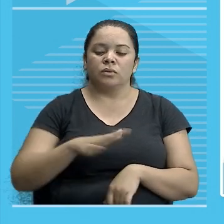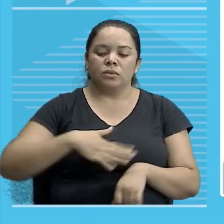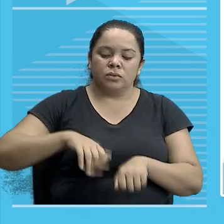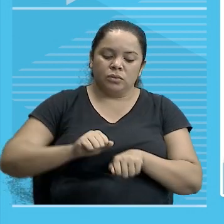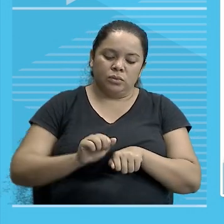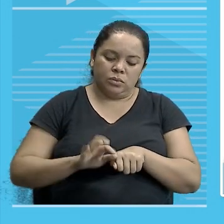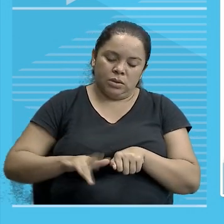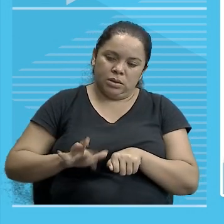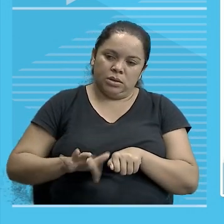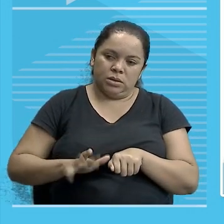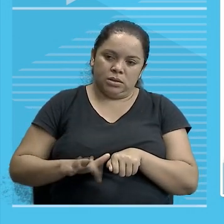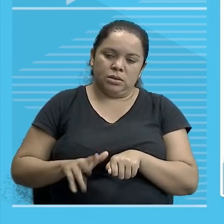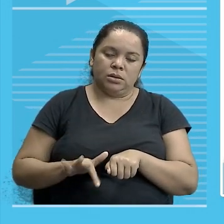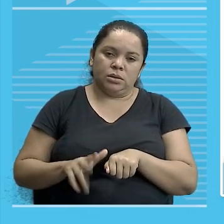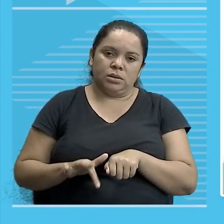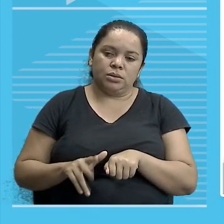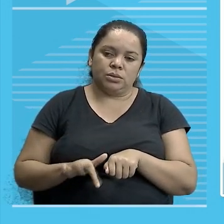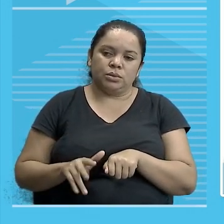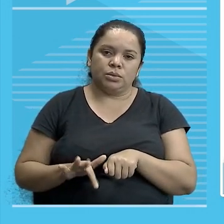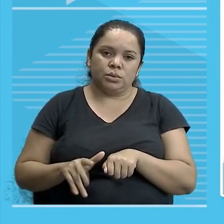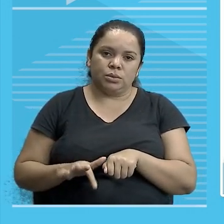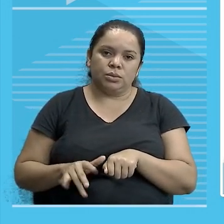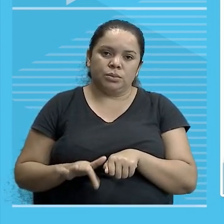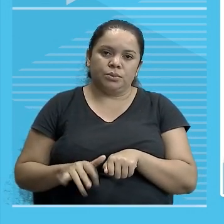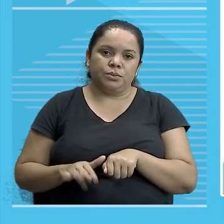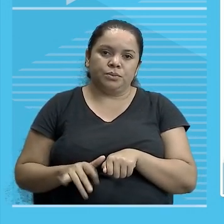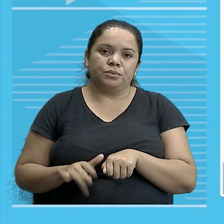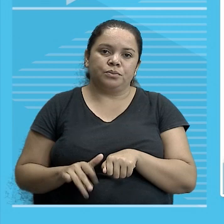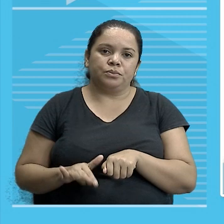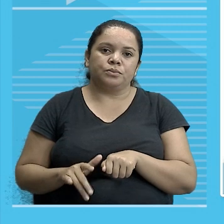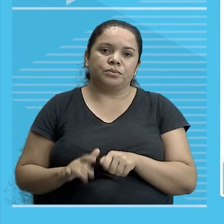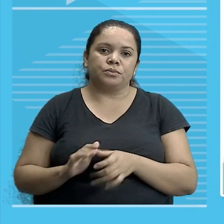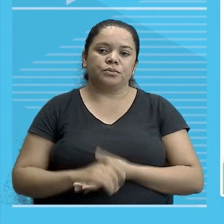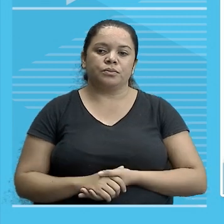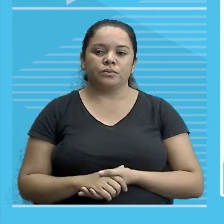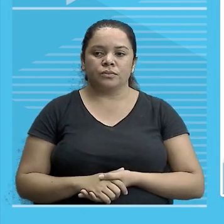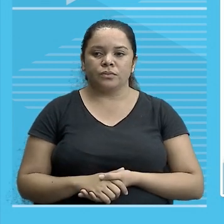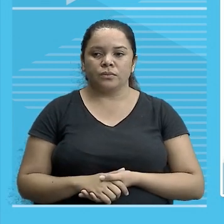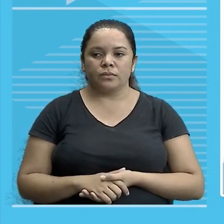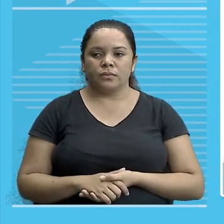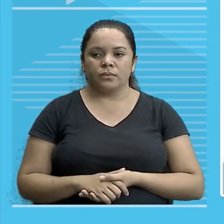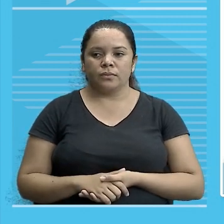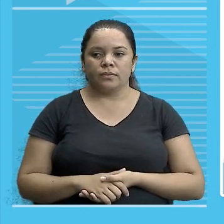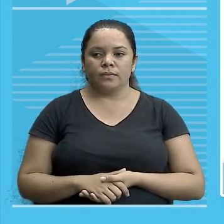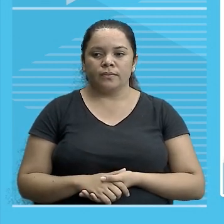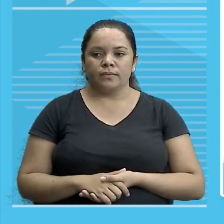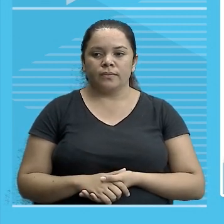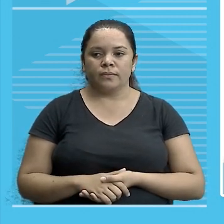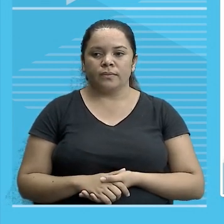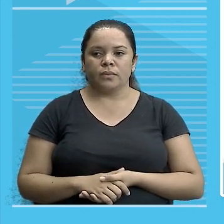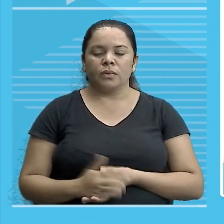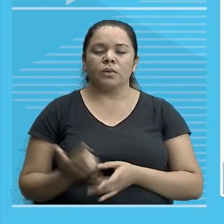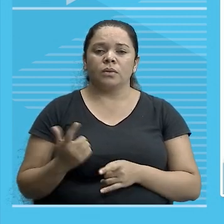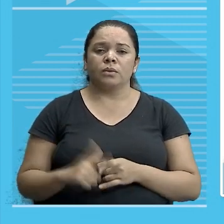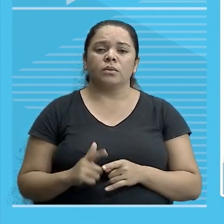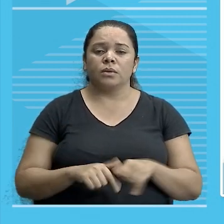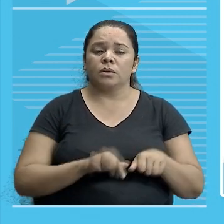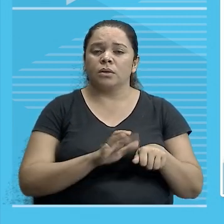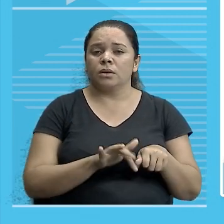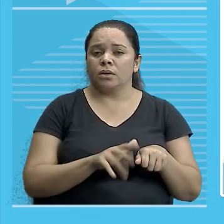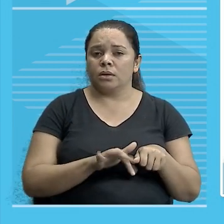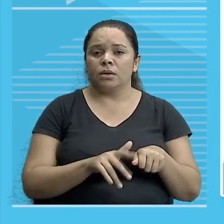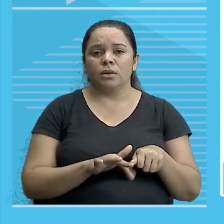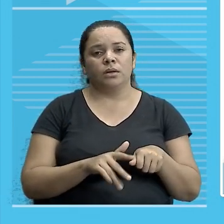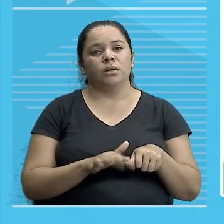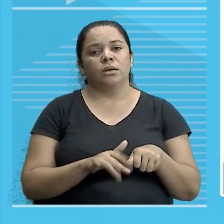Ácido. Tornando o ambiente ácido. O nosso suco gástrico, ele é ácido. Por que que ele é ácido? Por